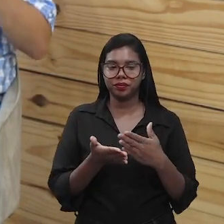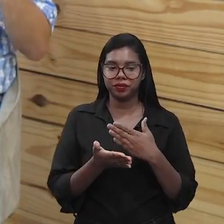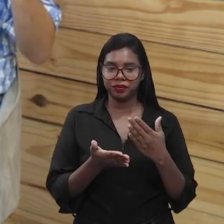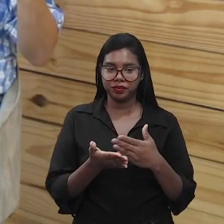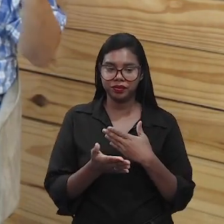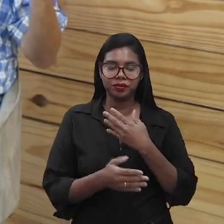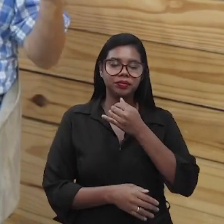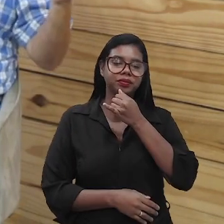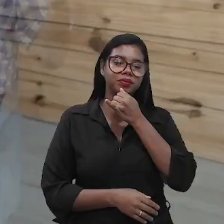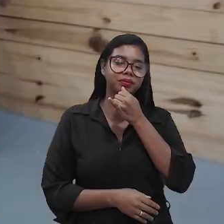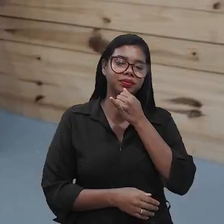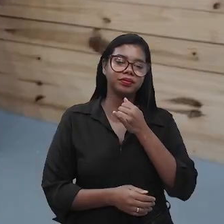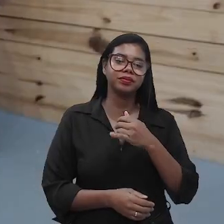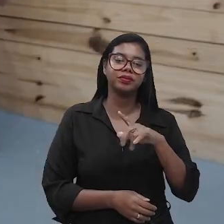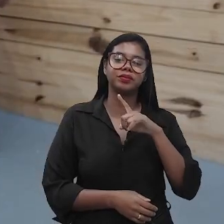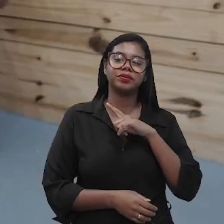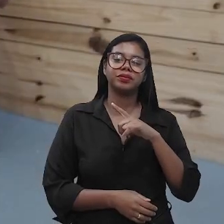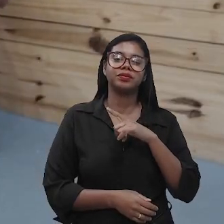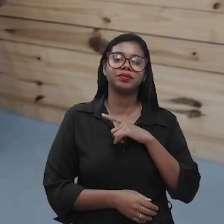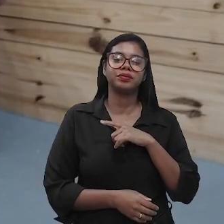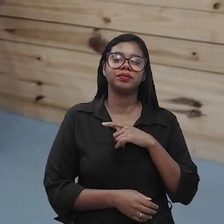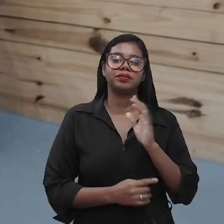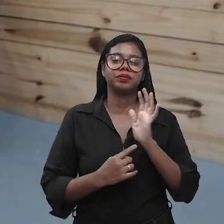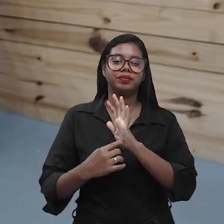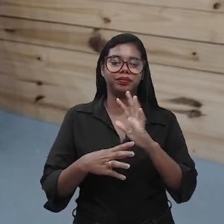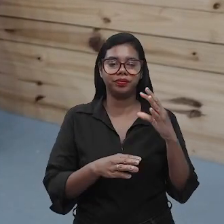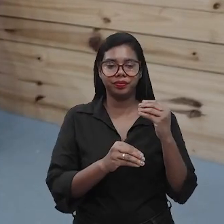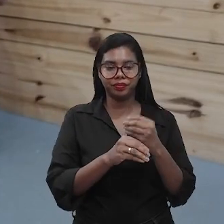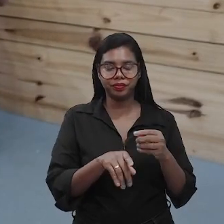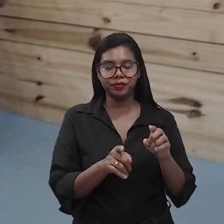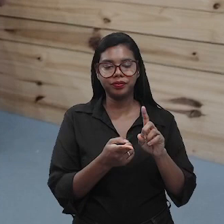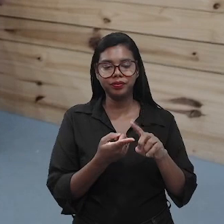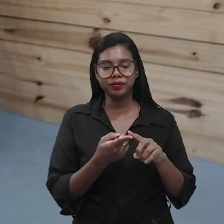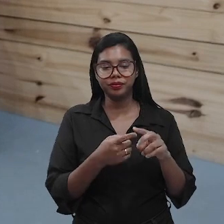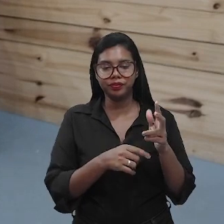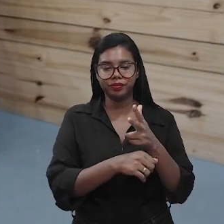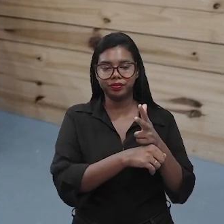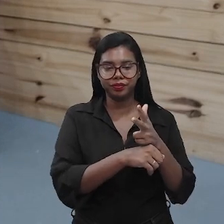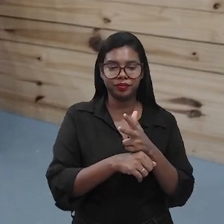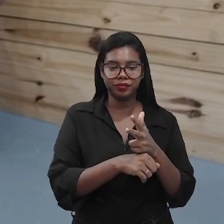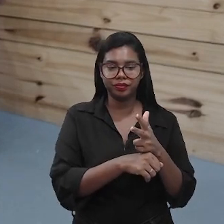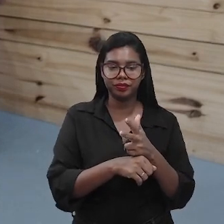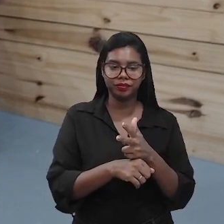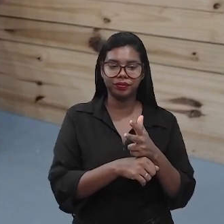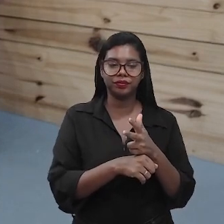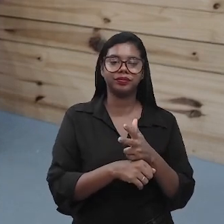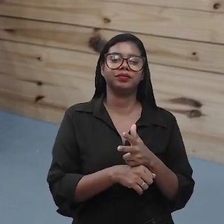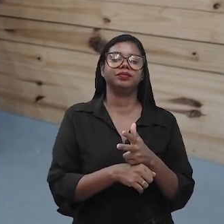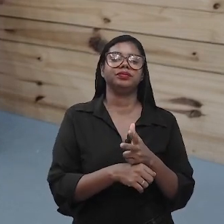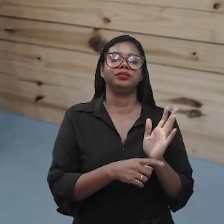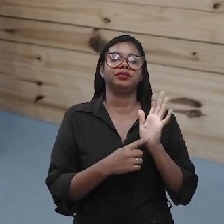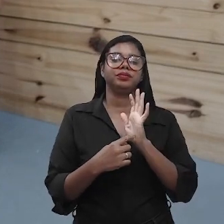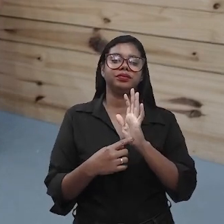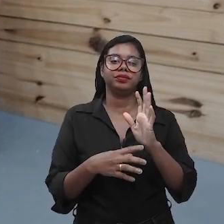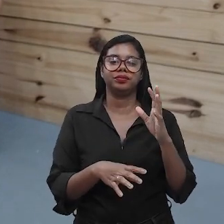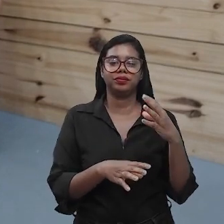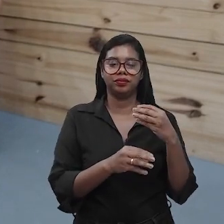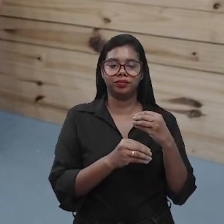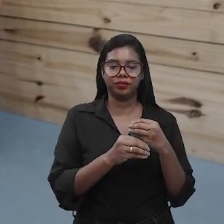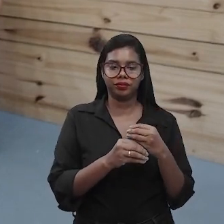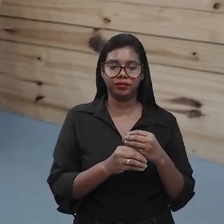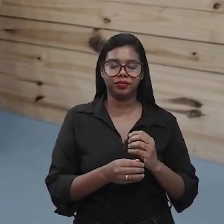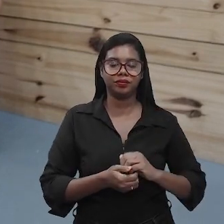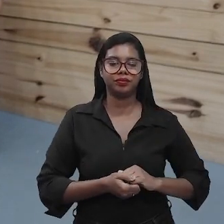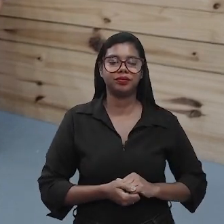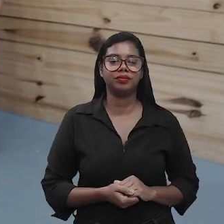o seu trabalho que é, sei lá, de filmagem, ou seu trabalho de edição, ou seu trabalho com músico, o que quer que seja,